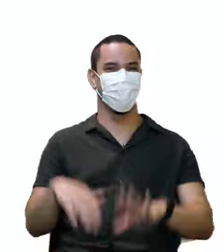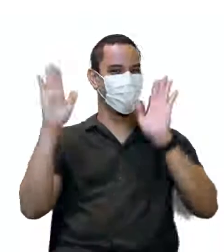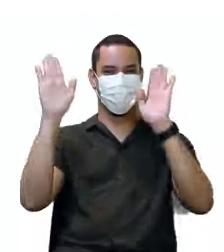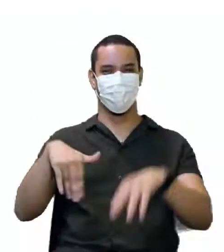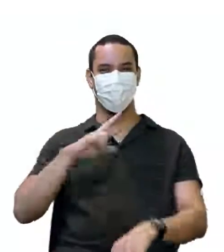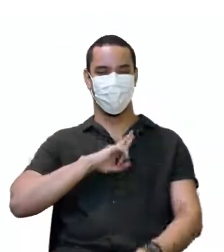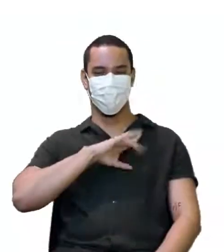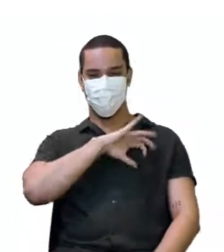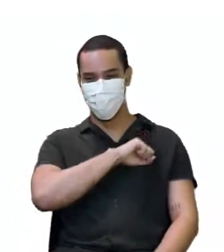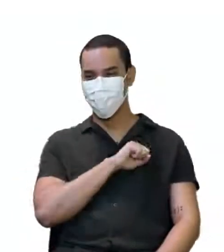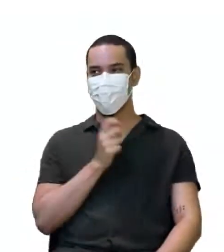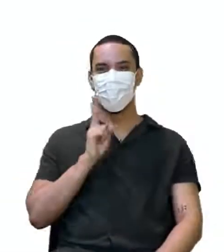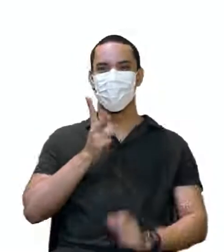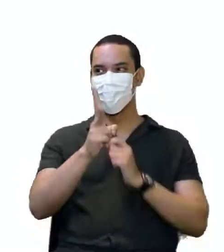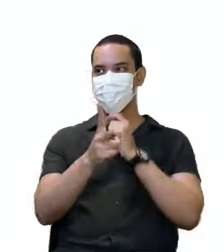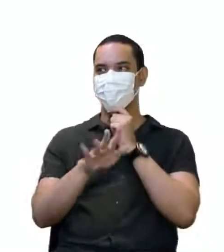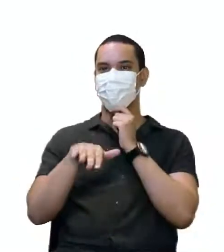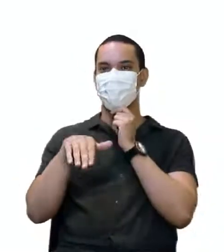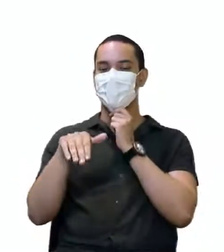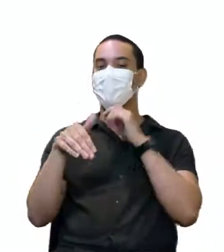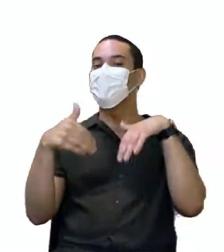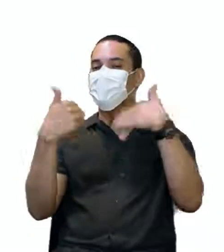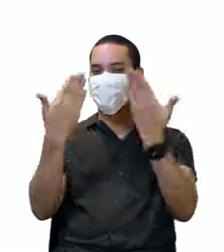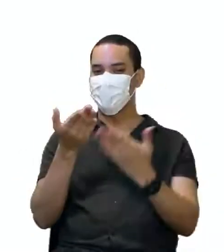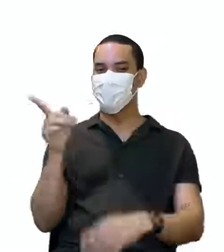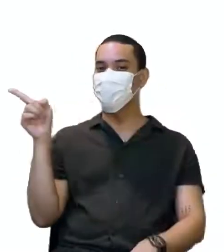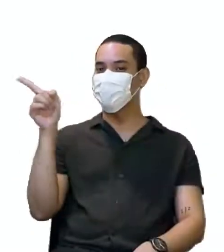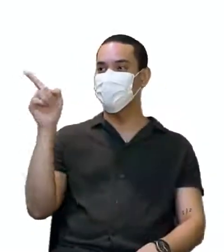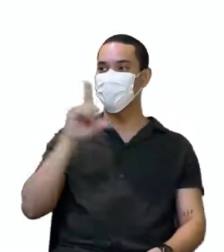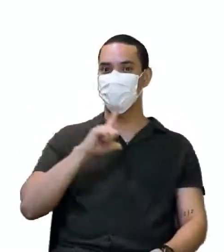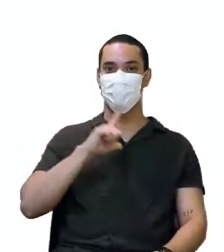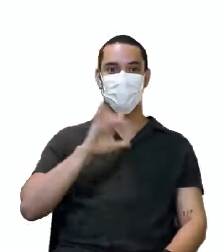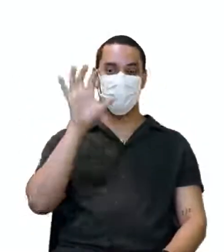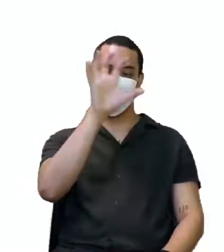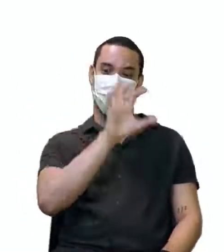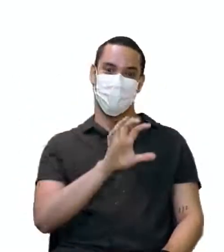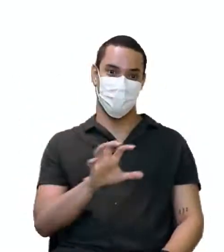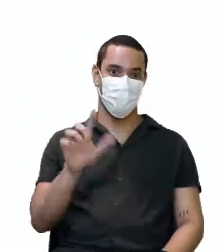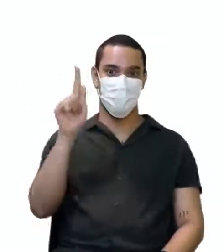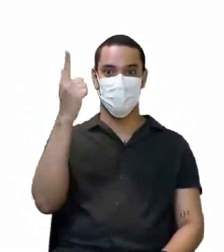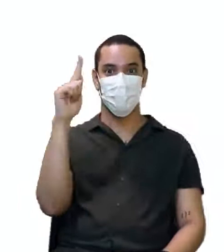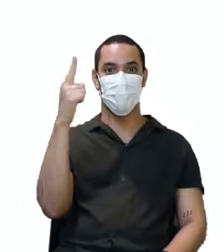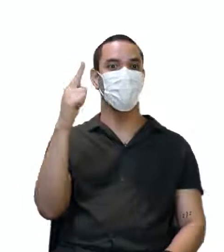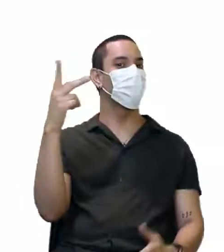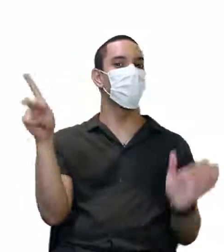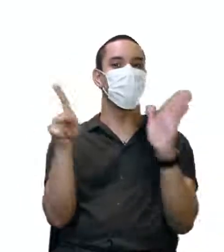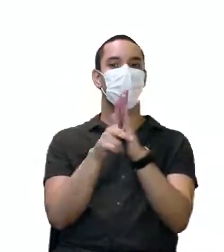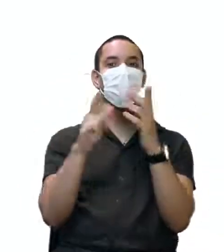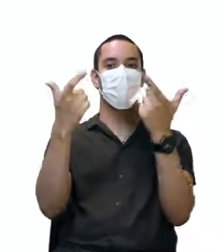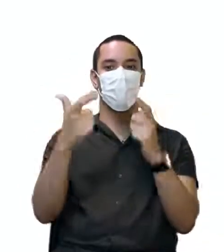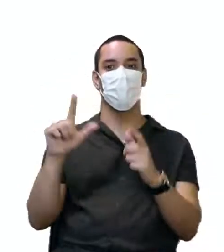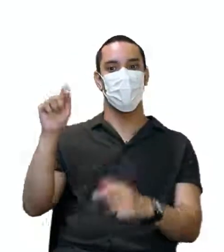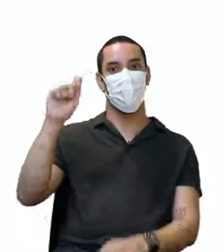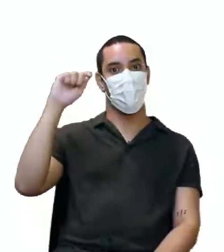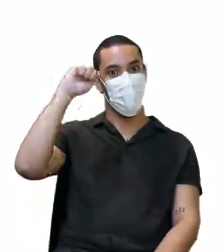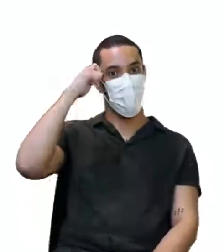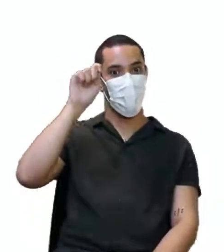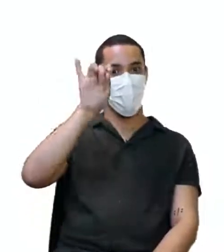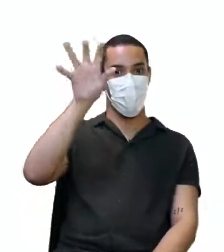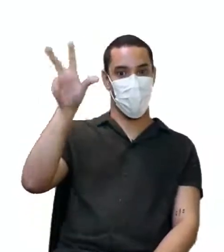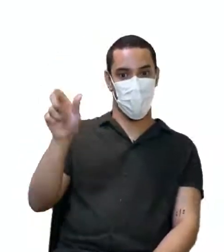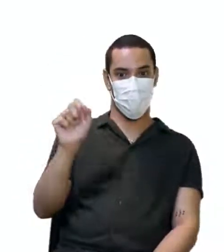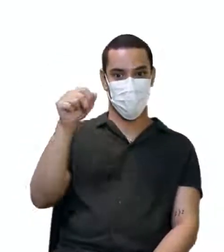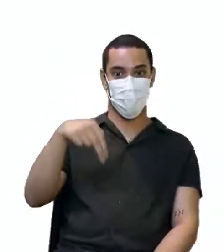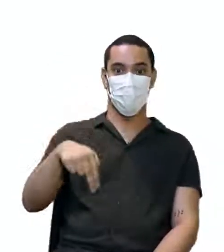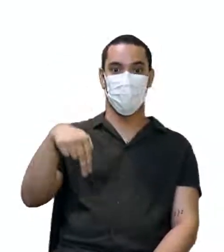embora. Esses hominídeos se distribuíam geograficamente pela parte oriental da África, do